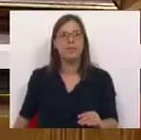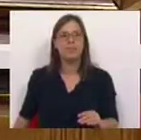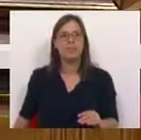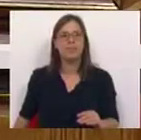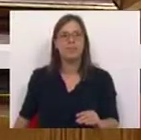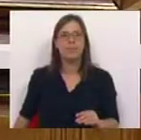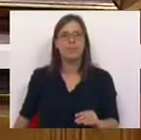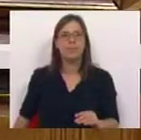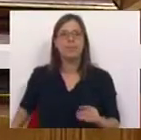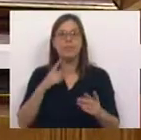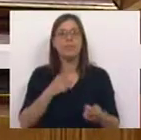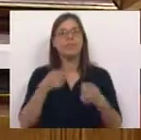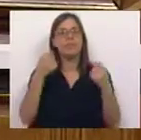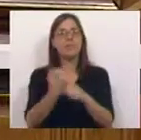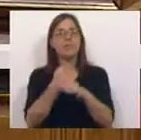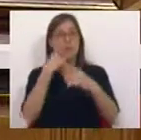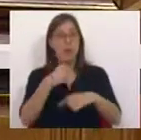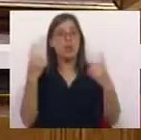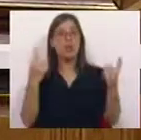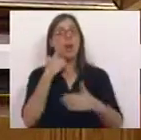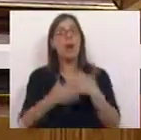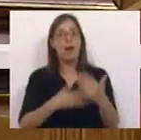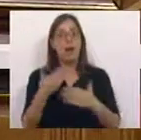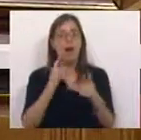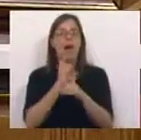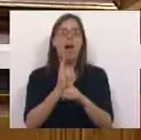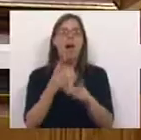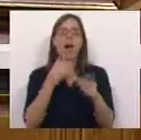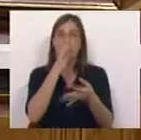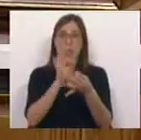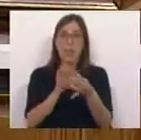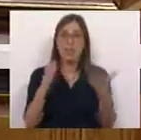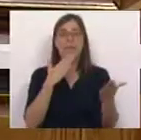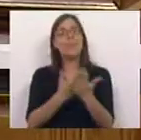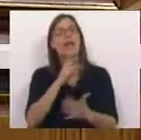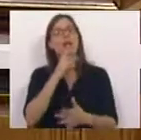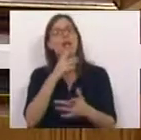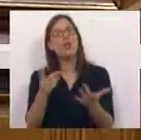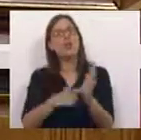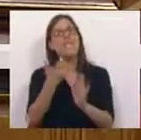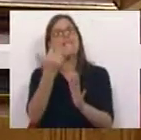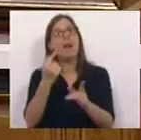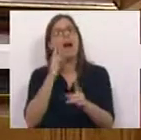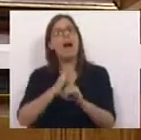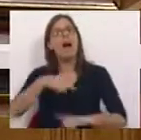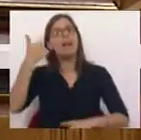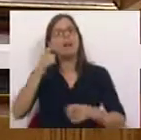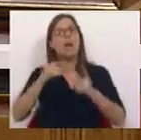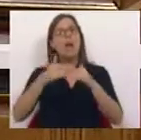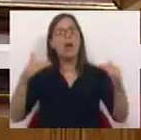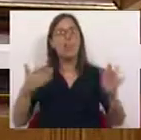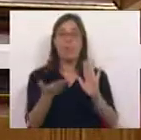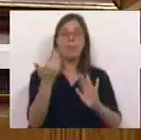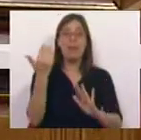vamos constatando é que o investimento nos serviços públicos continua a ser magro para dar resposta às debilidades, principalmente ao grau